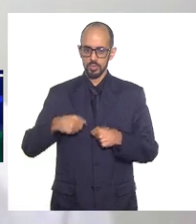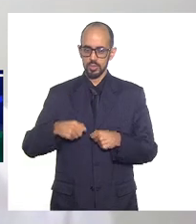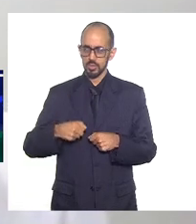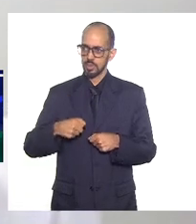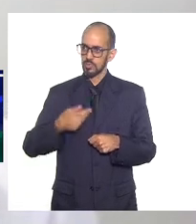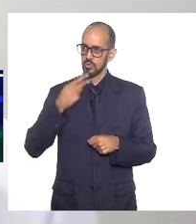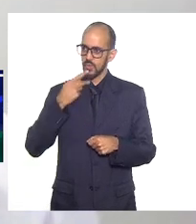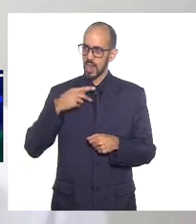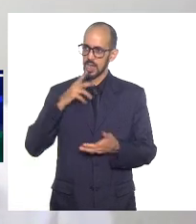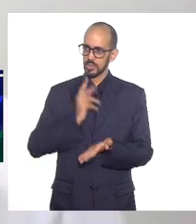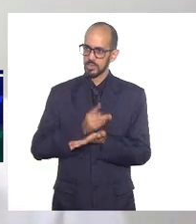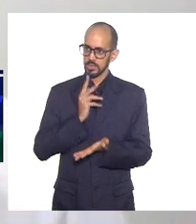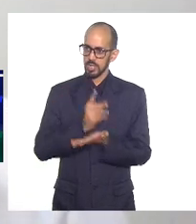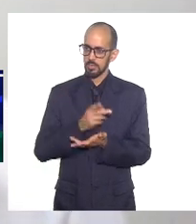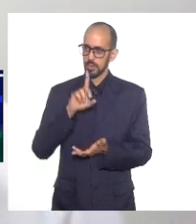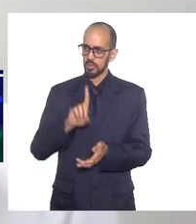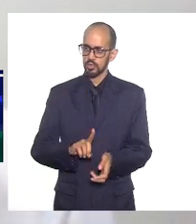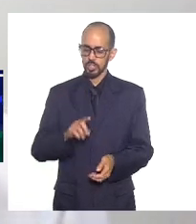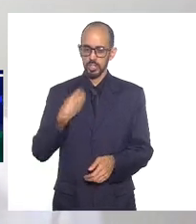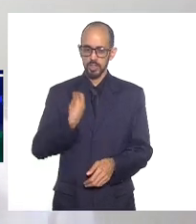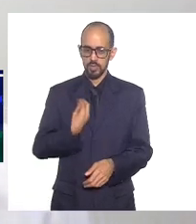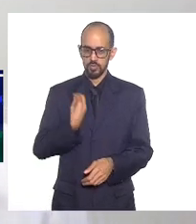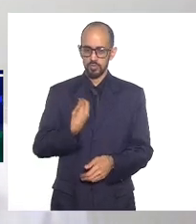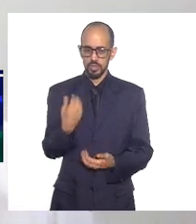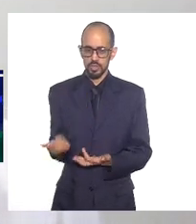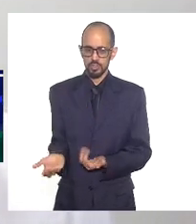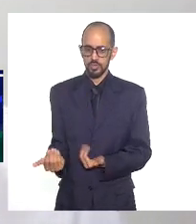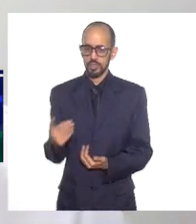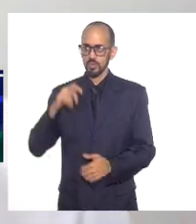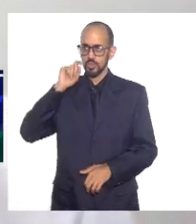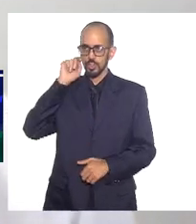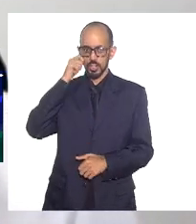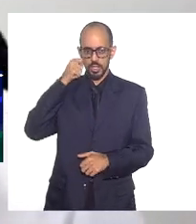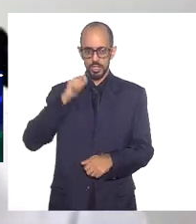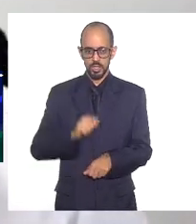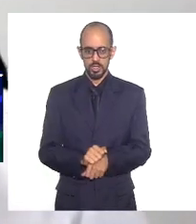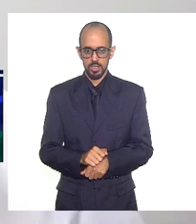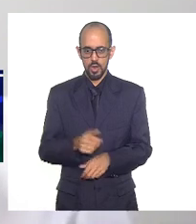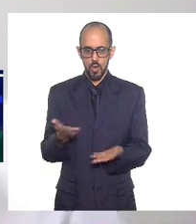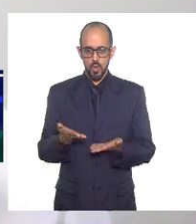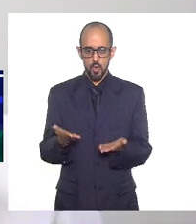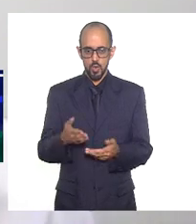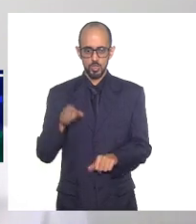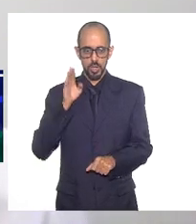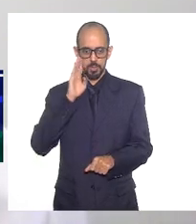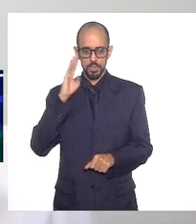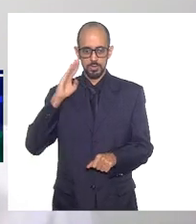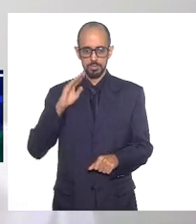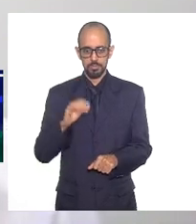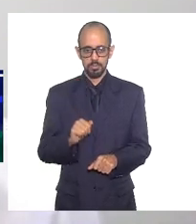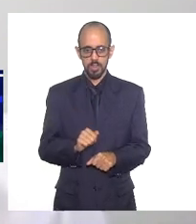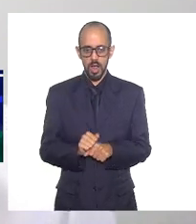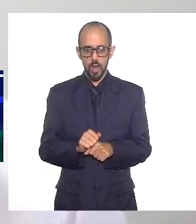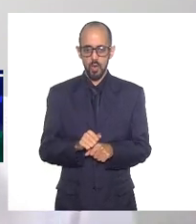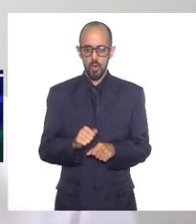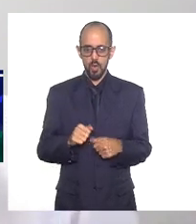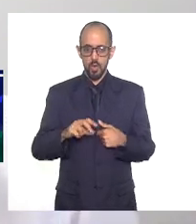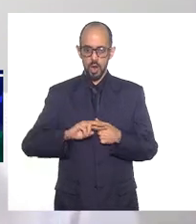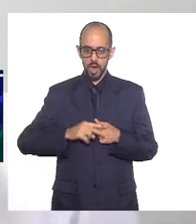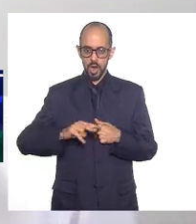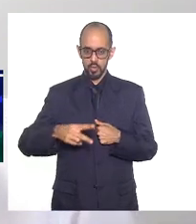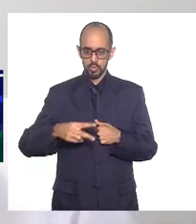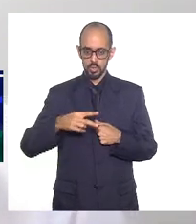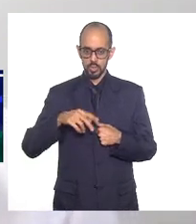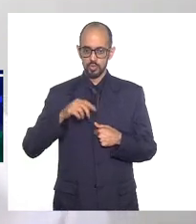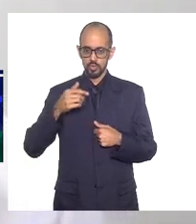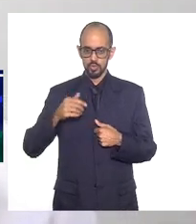reafirmar o direito à vida da nossa juventude negra. Hoje, a principal causa-morte de um jovem negro é